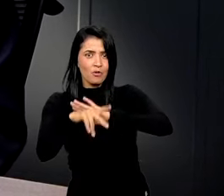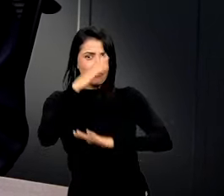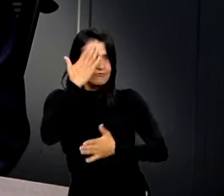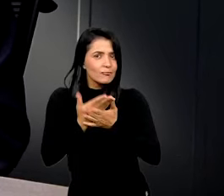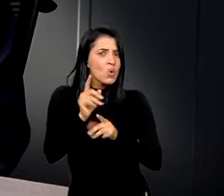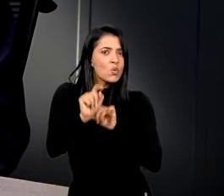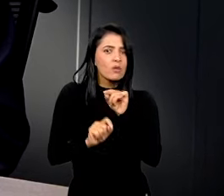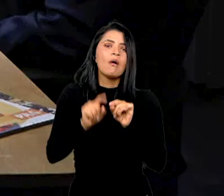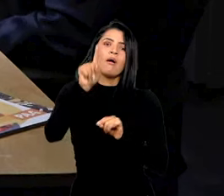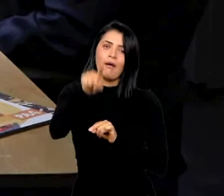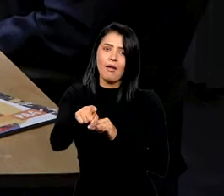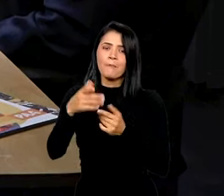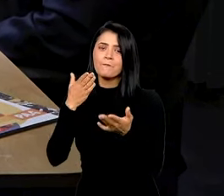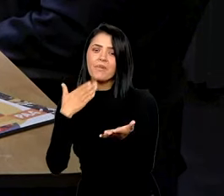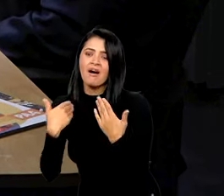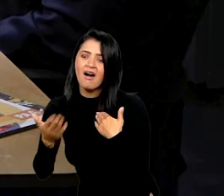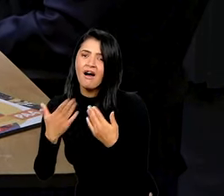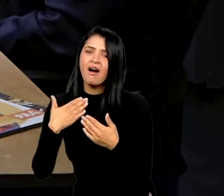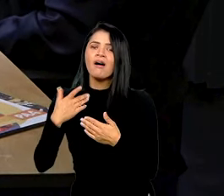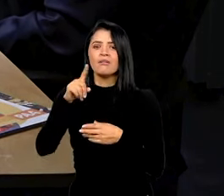é diálogo,